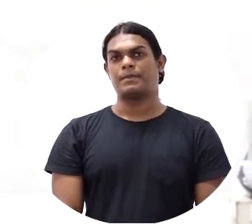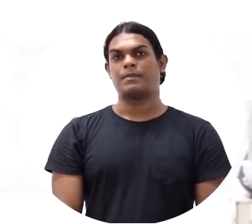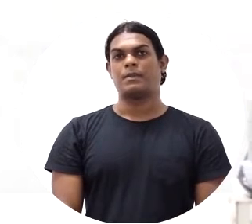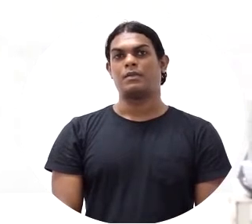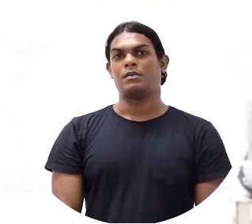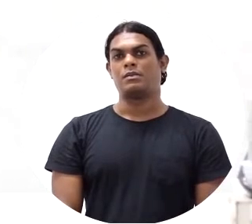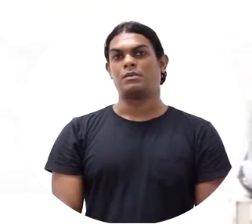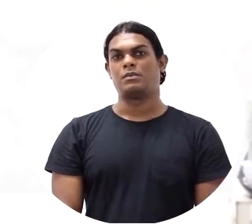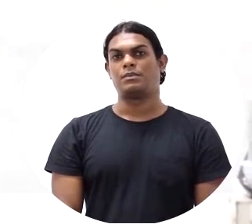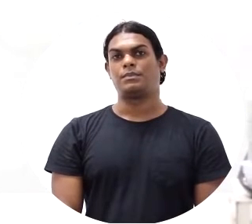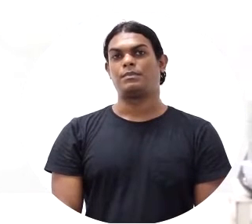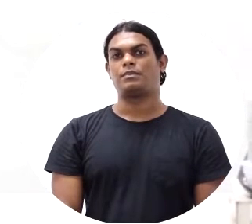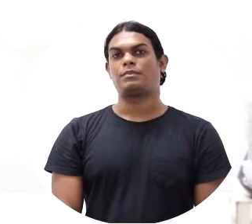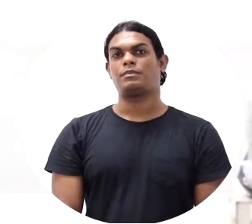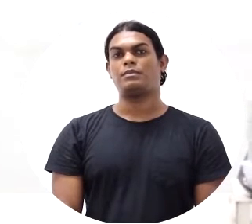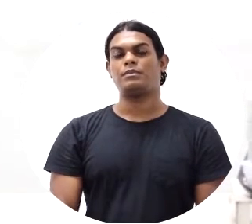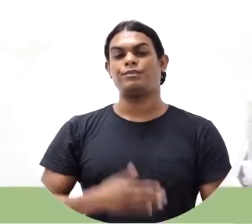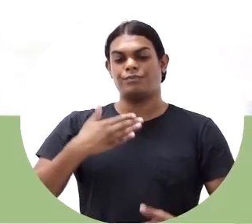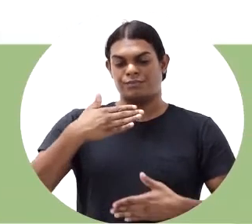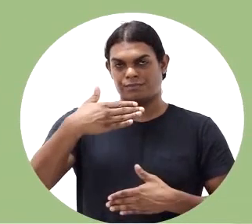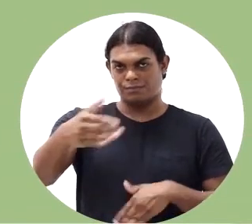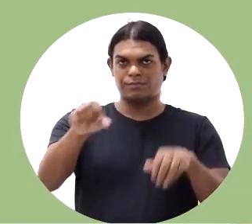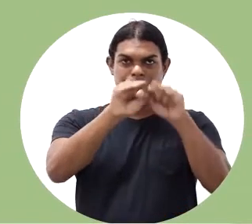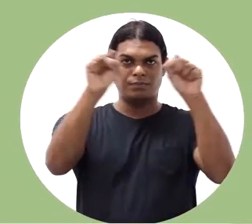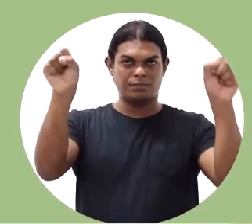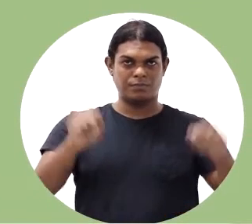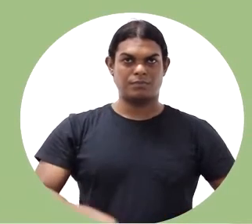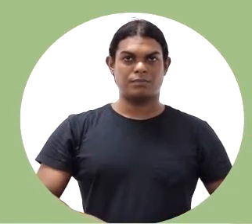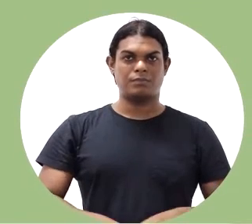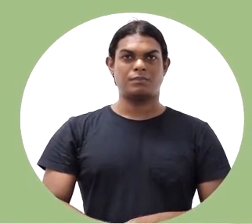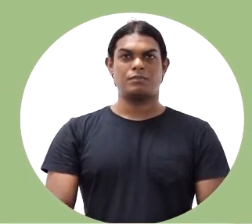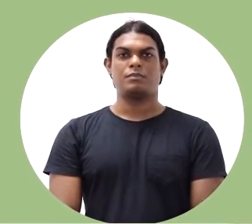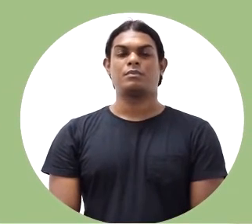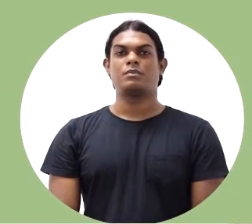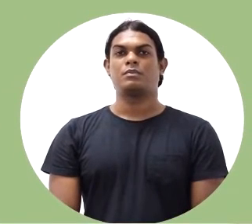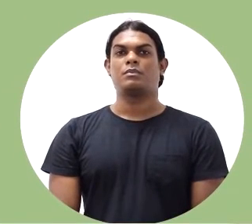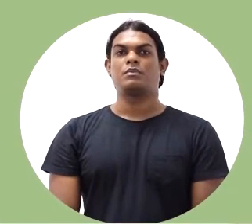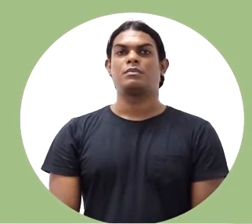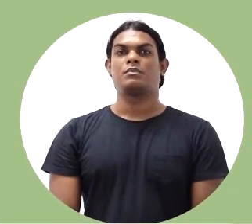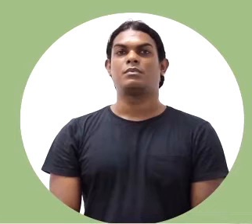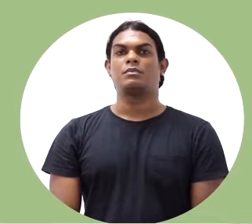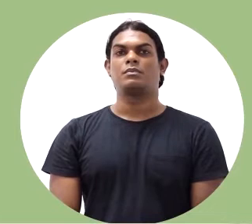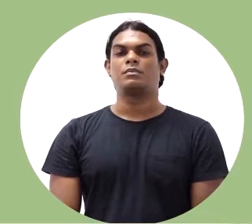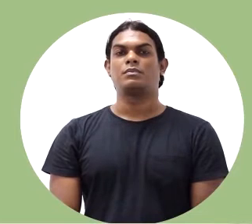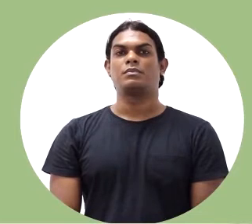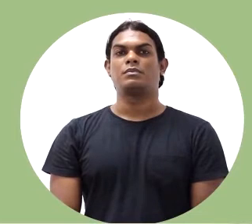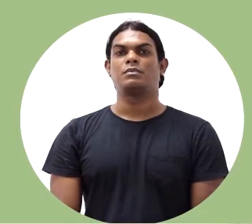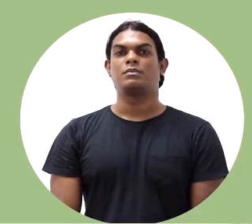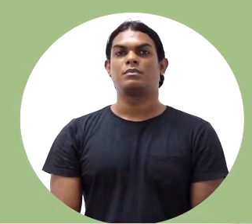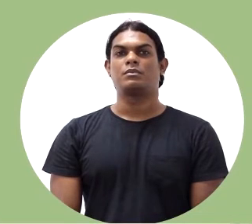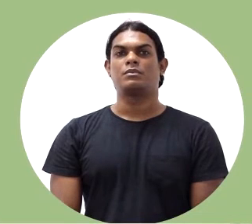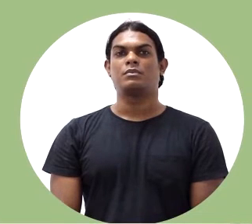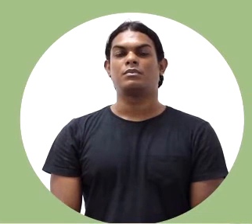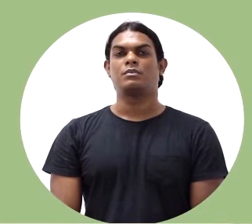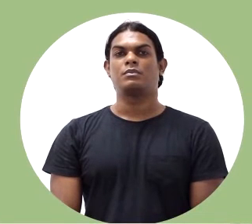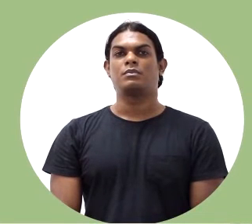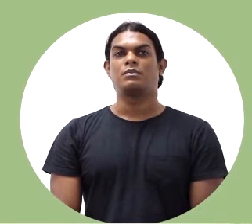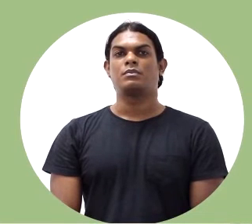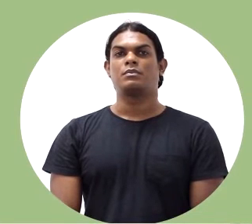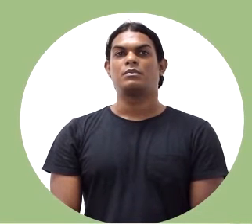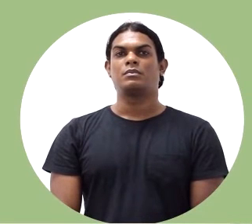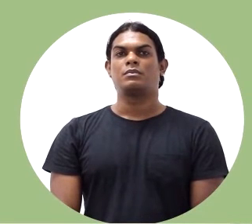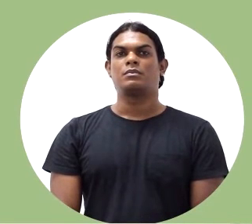humana. Passando para o próximo sistema, nós temos o Warehouse Management System. Segundo Dias,